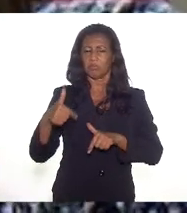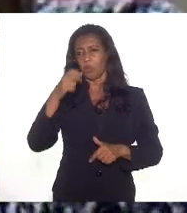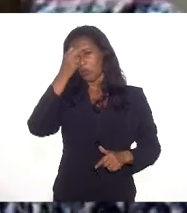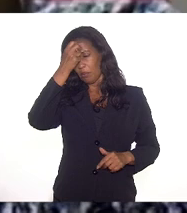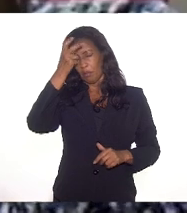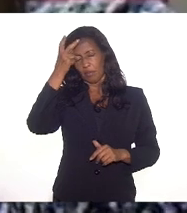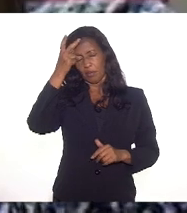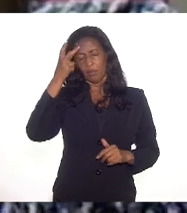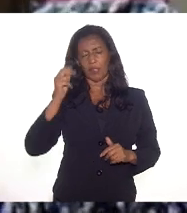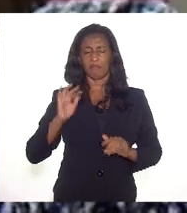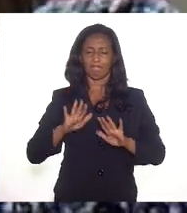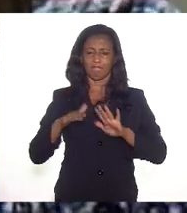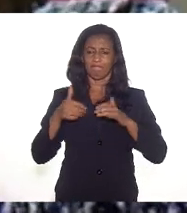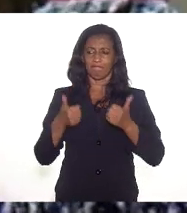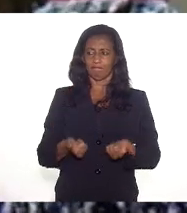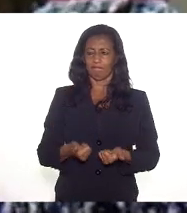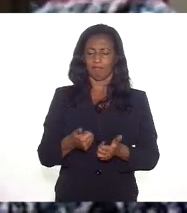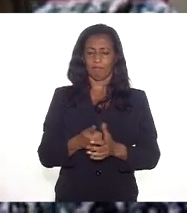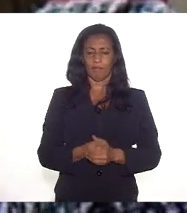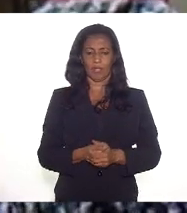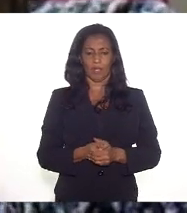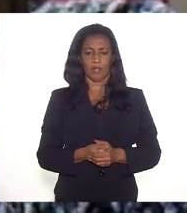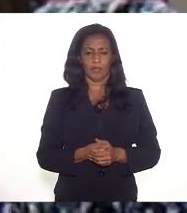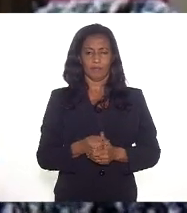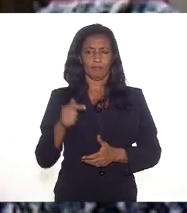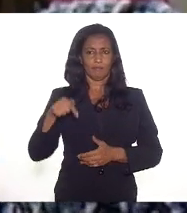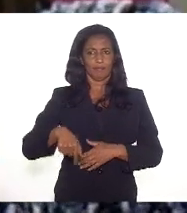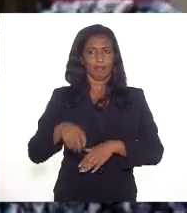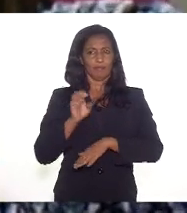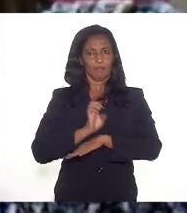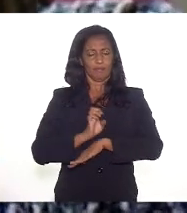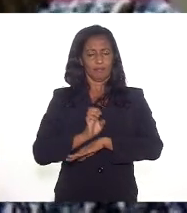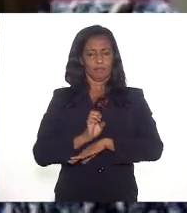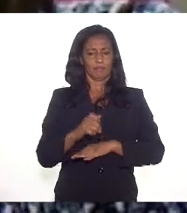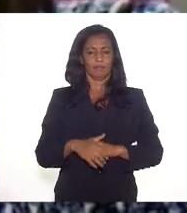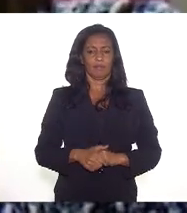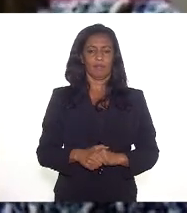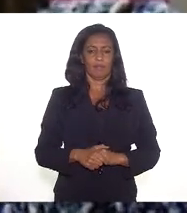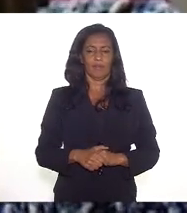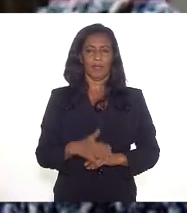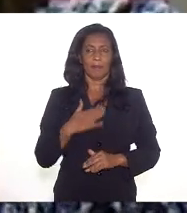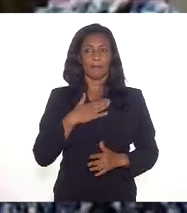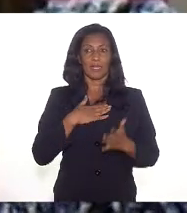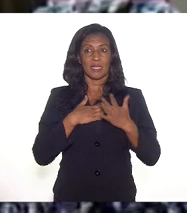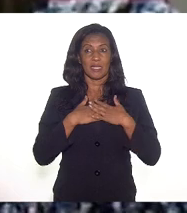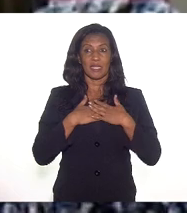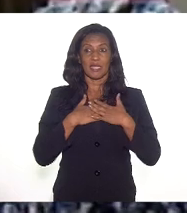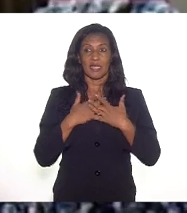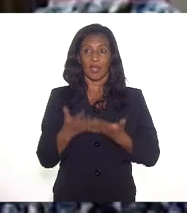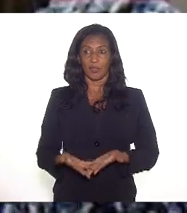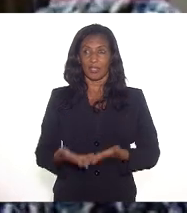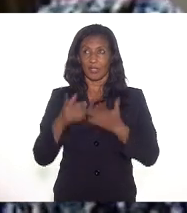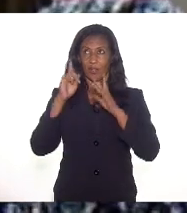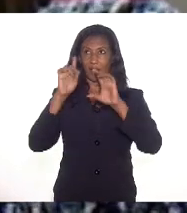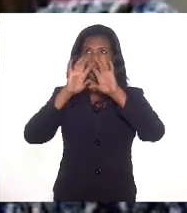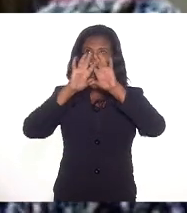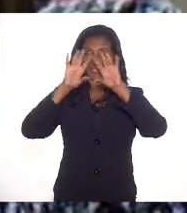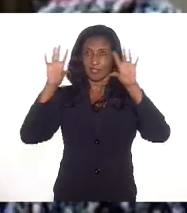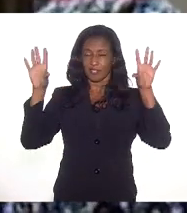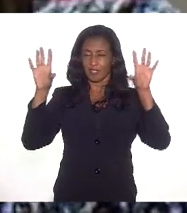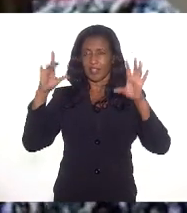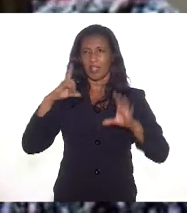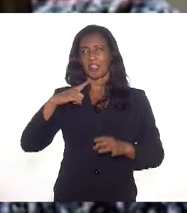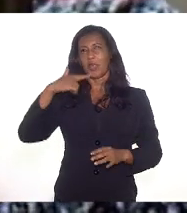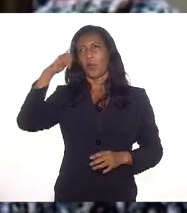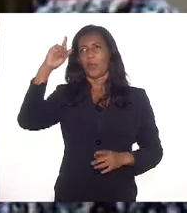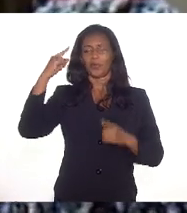fez muito bem a este Estado. Então, minha saudação agora lá do céu, ele tem